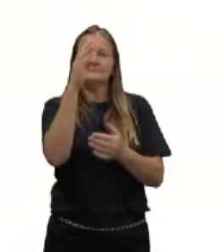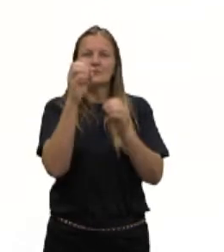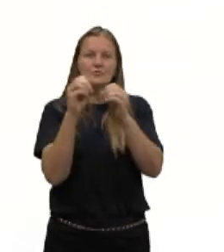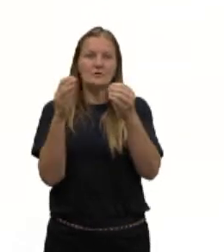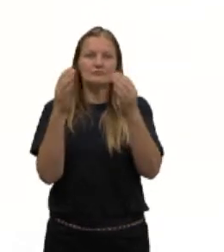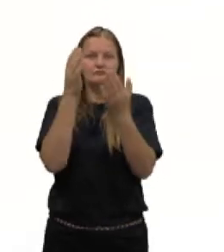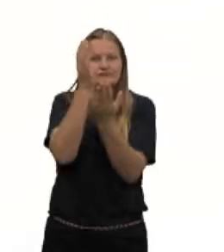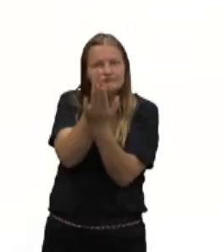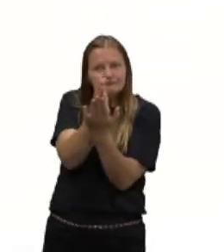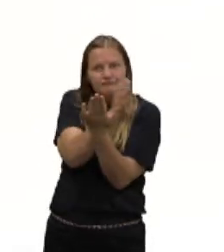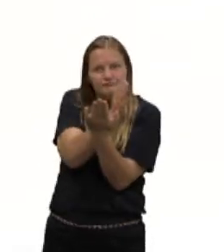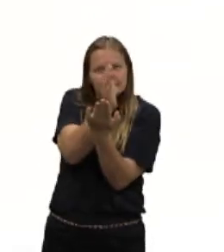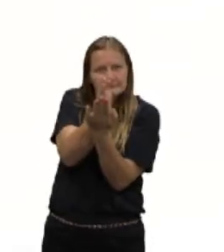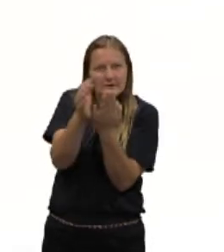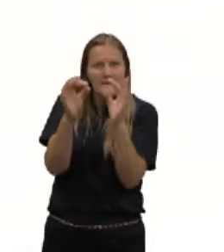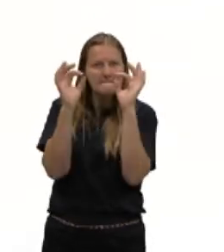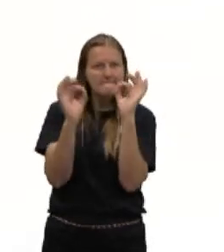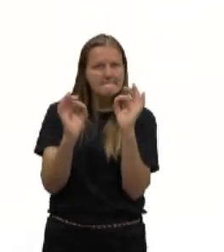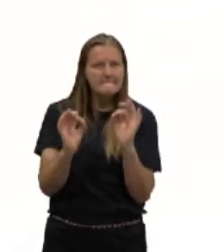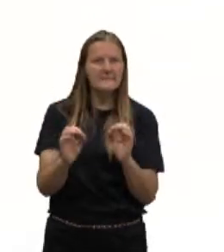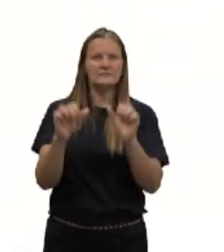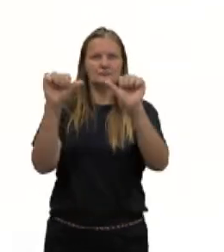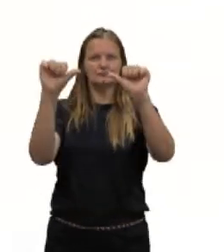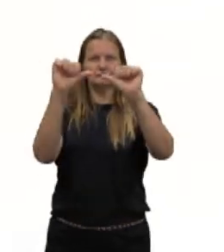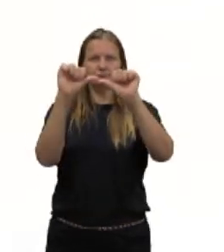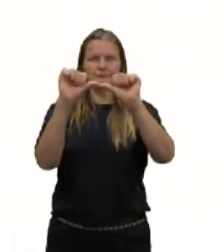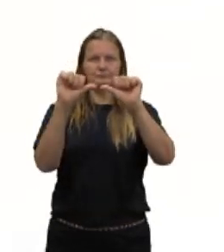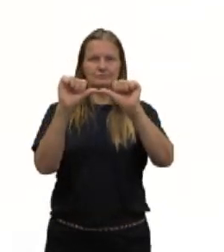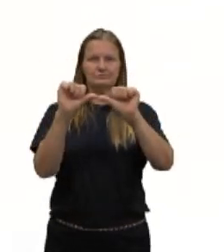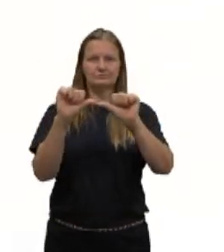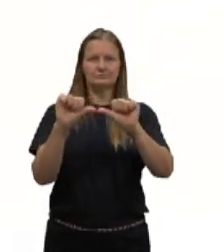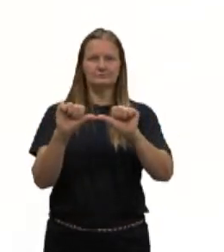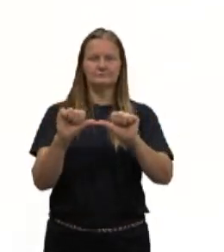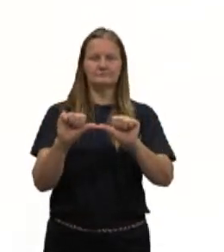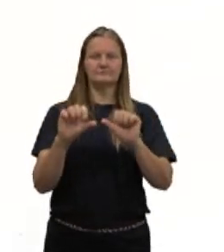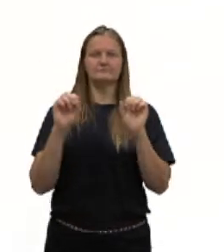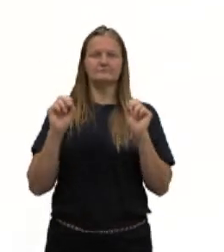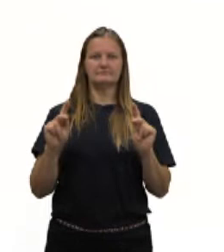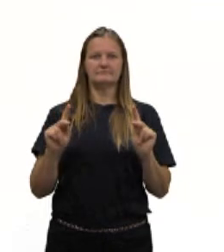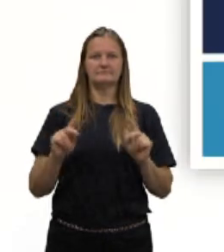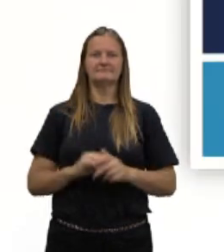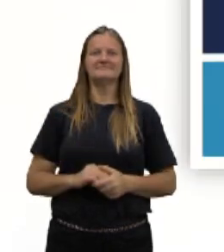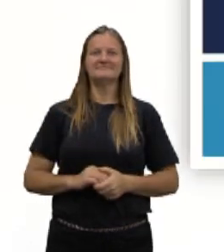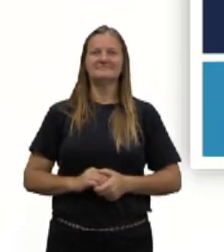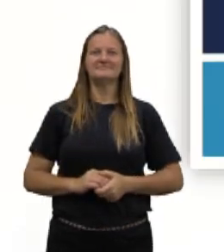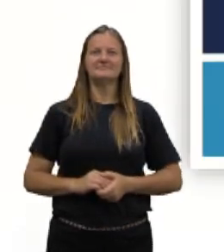Ficou perfeitinho? Ficou. Então, há uma simetria nesses elementos, certo?